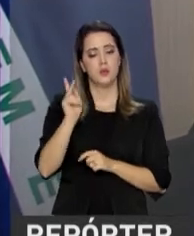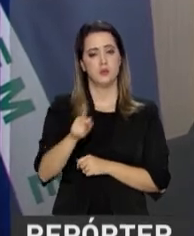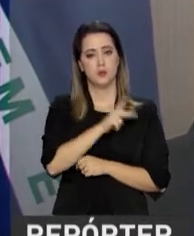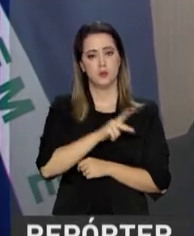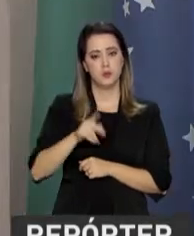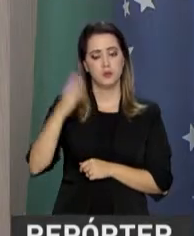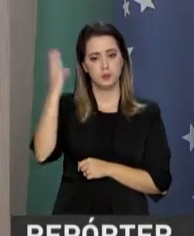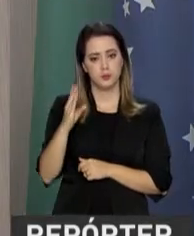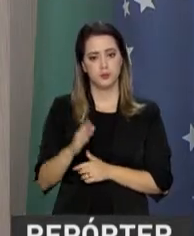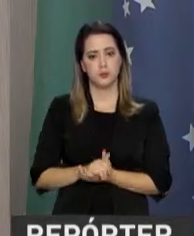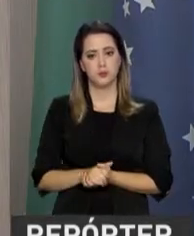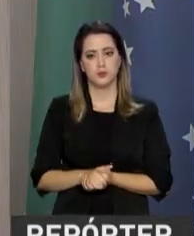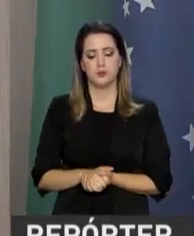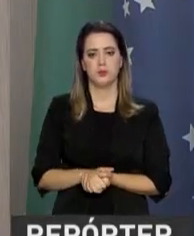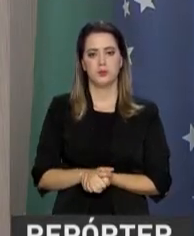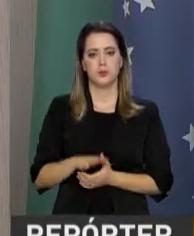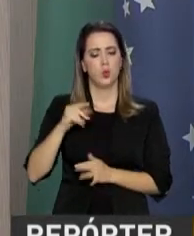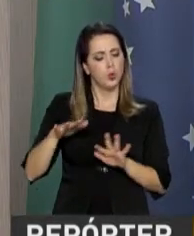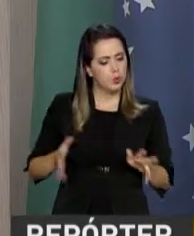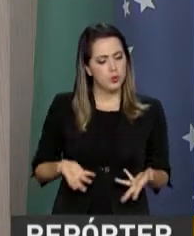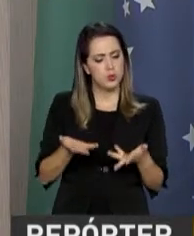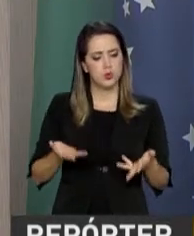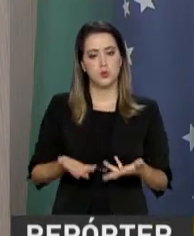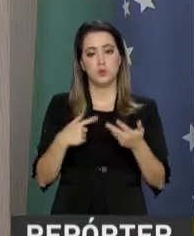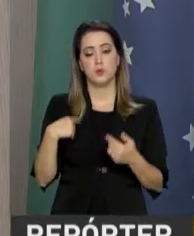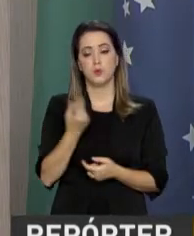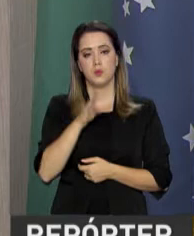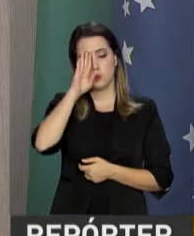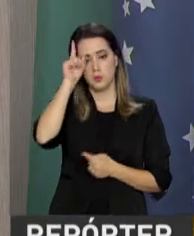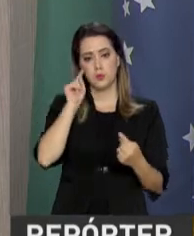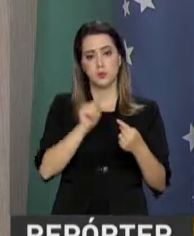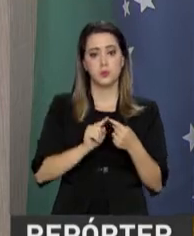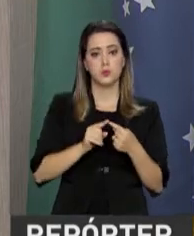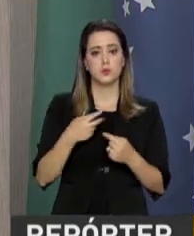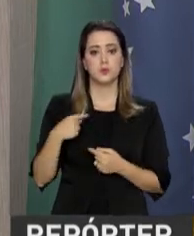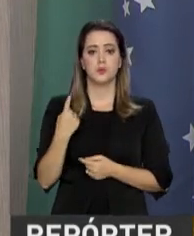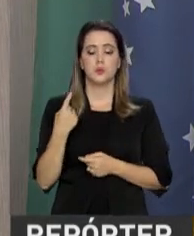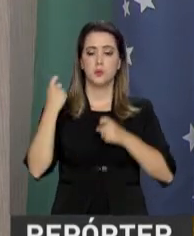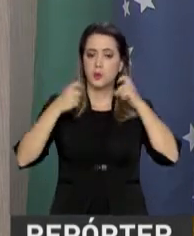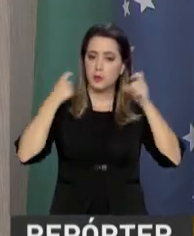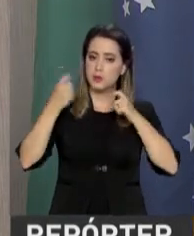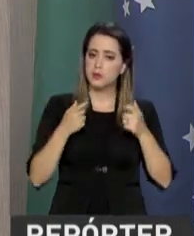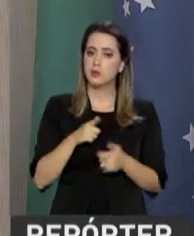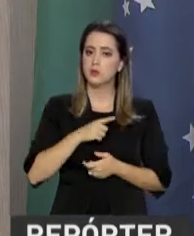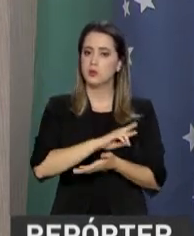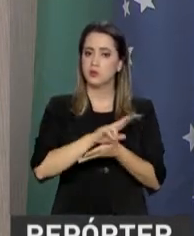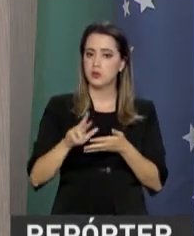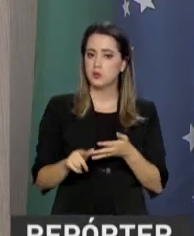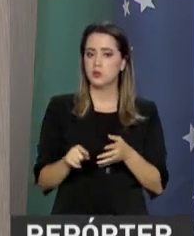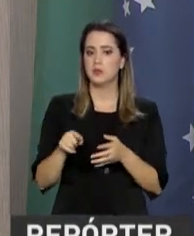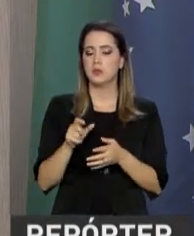do brasil tem todo um estímulo todo o incentivo é nossa principal preocupação que o que tenha é bastante